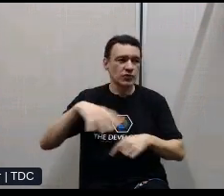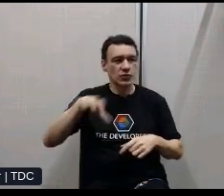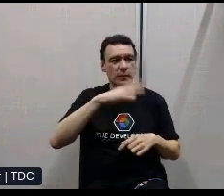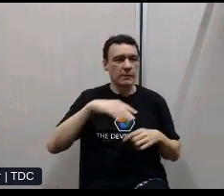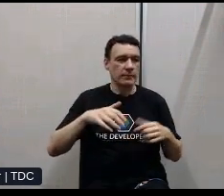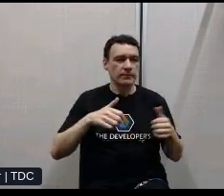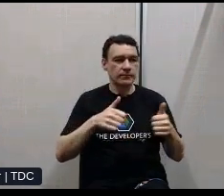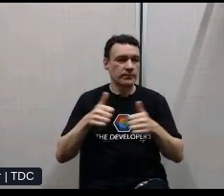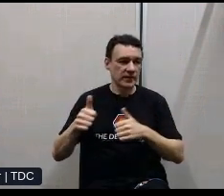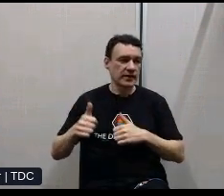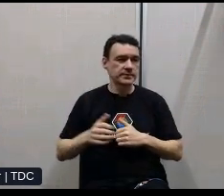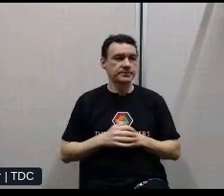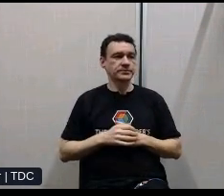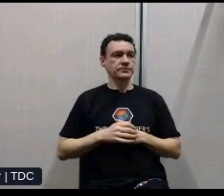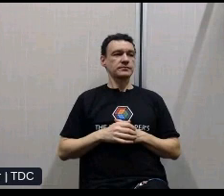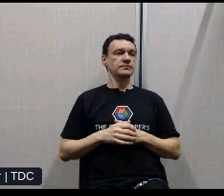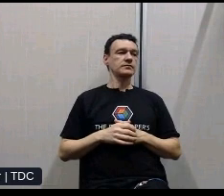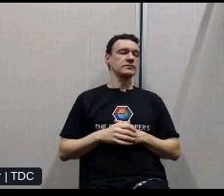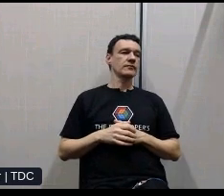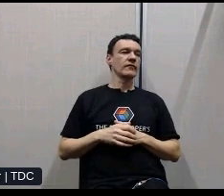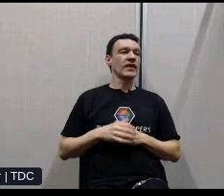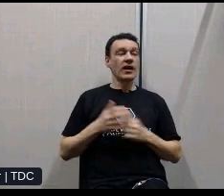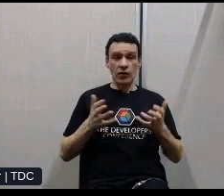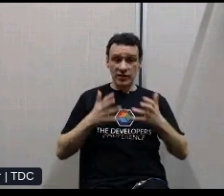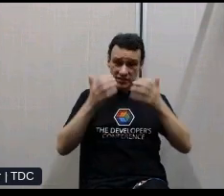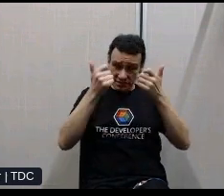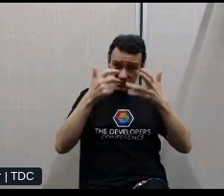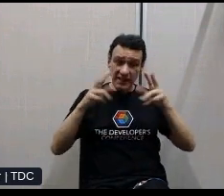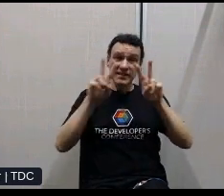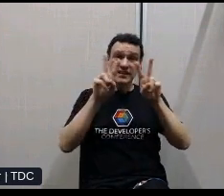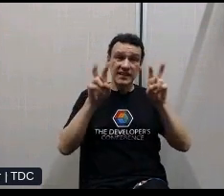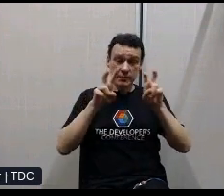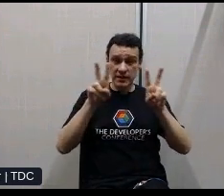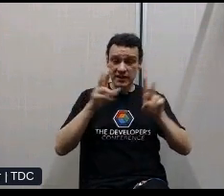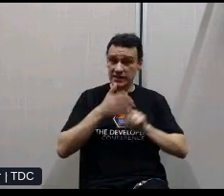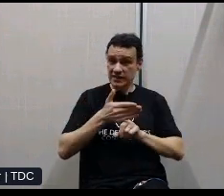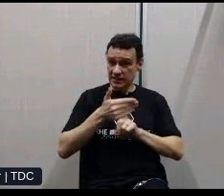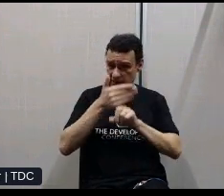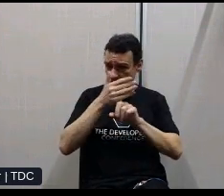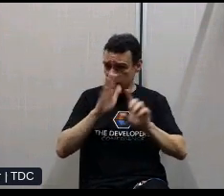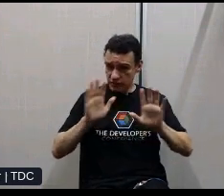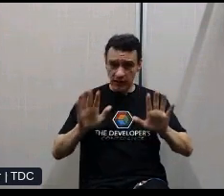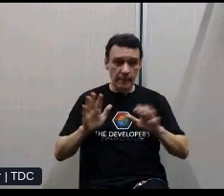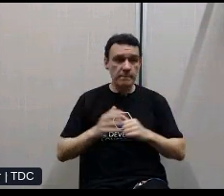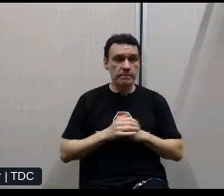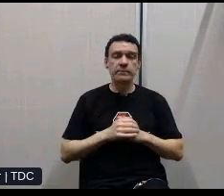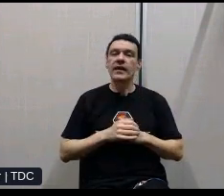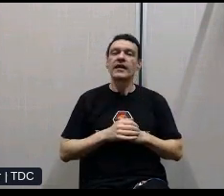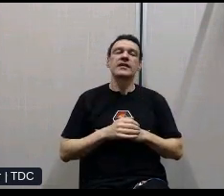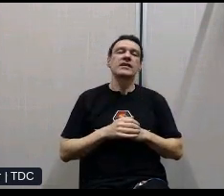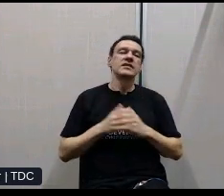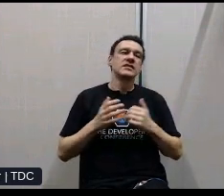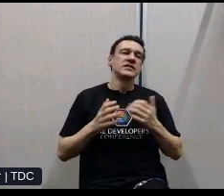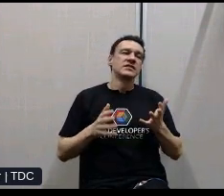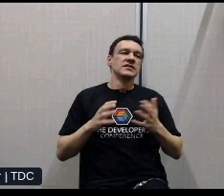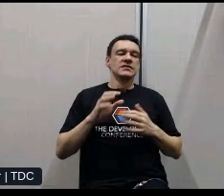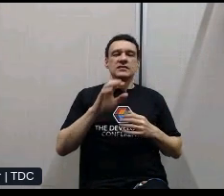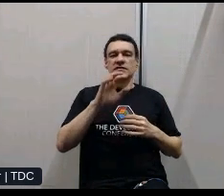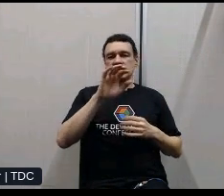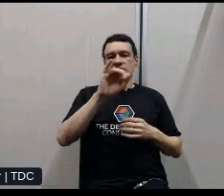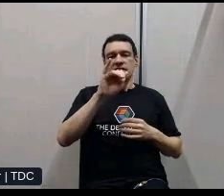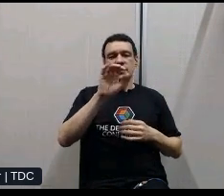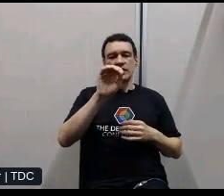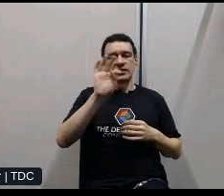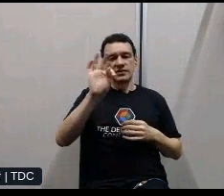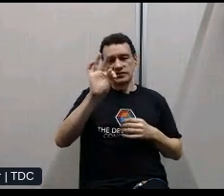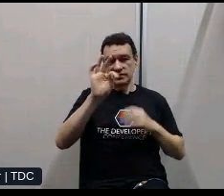aqui, gente, falando da tecnologia, para quem passando por cima, né, a integração com a IoT permite o quê? É uma das